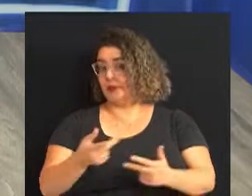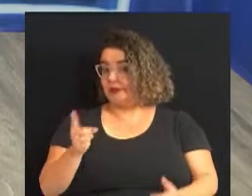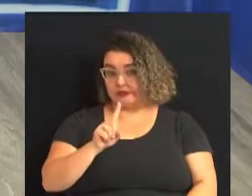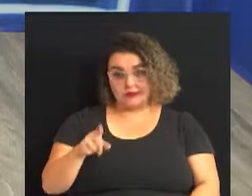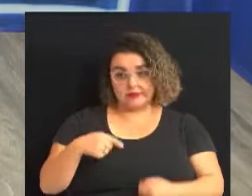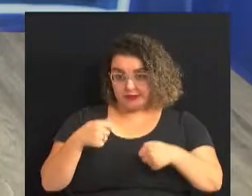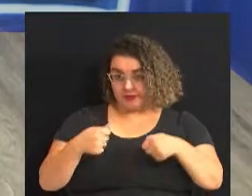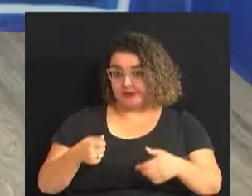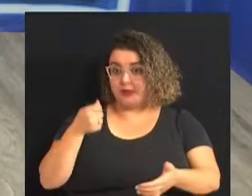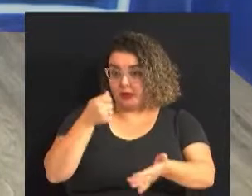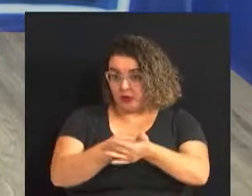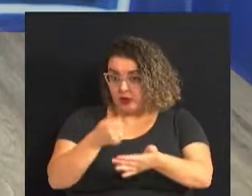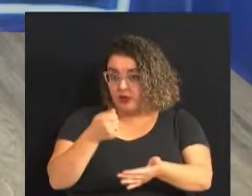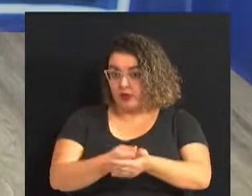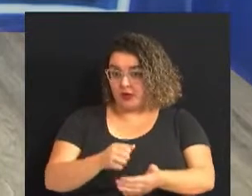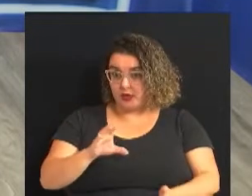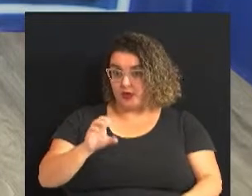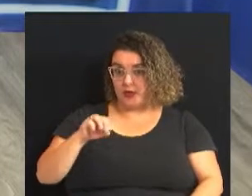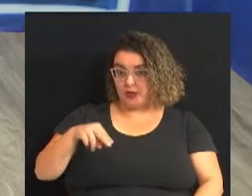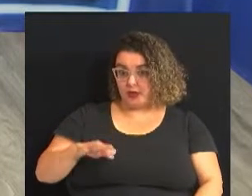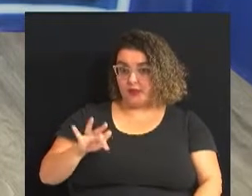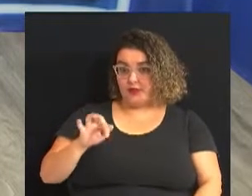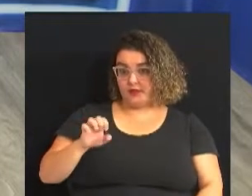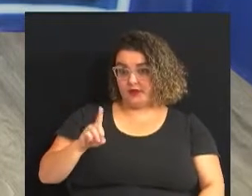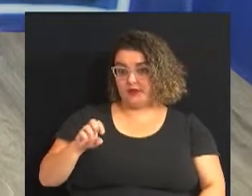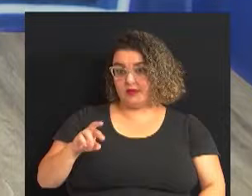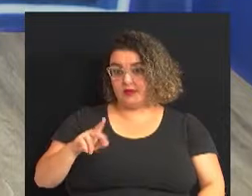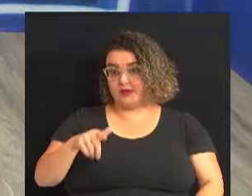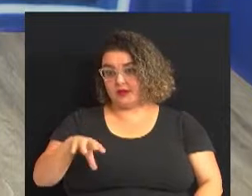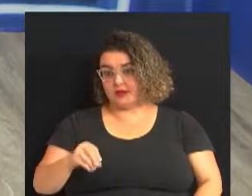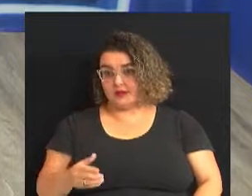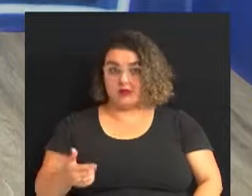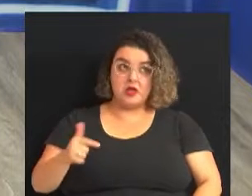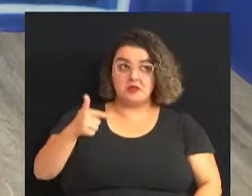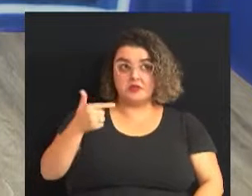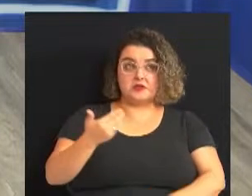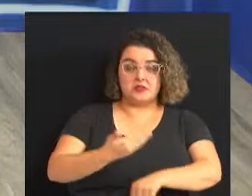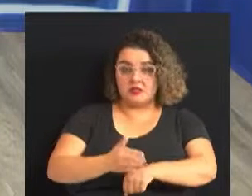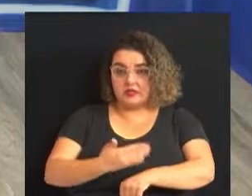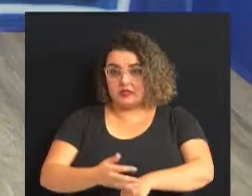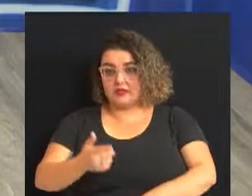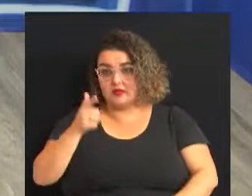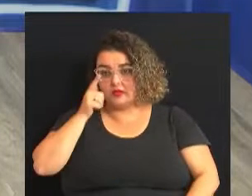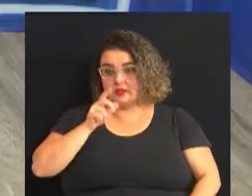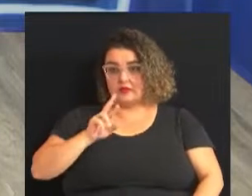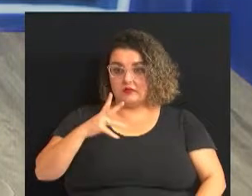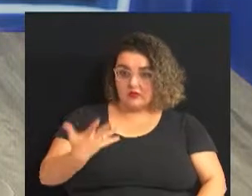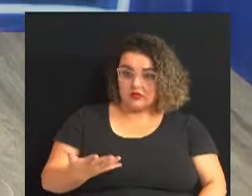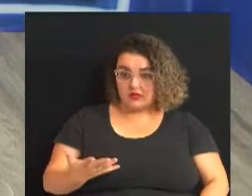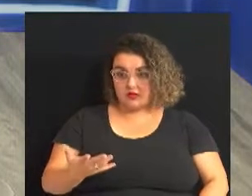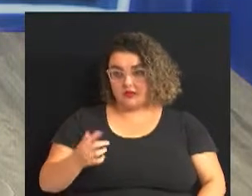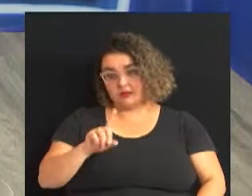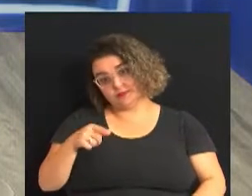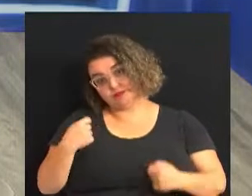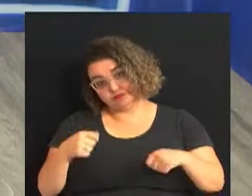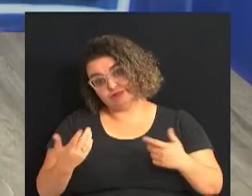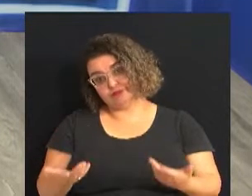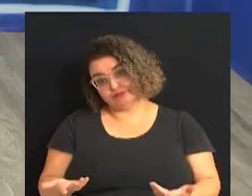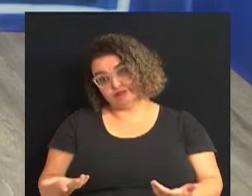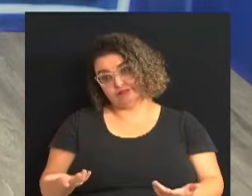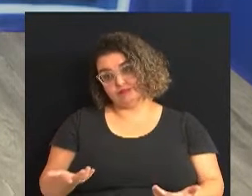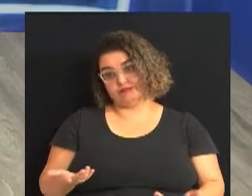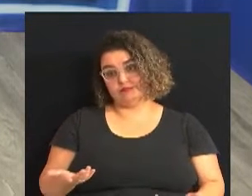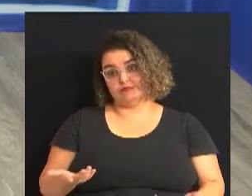a obrigação das confederações. E a gente fala, olha, não tem treinamento e conseguiu o resultado. Não deveria ser assim, né? A gente às vezes